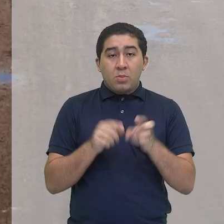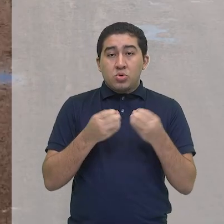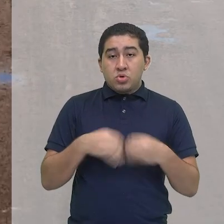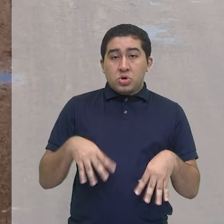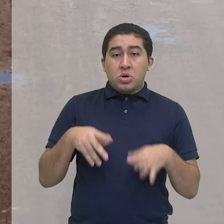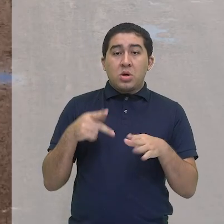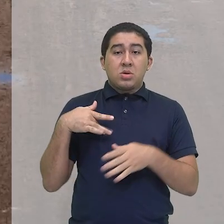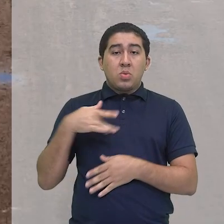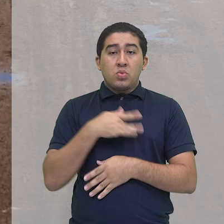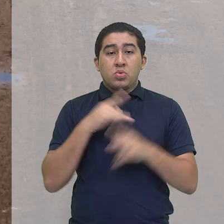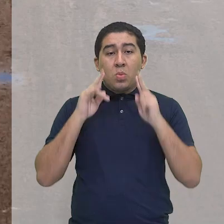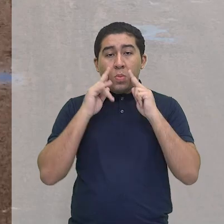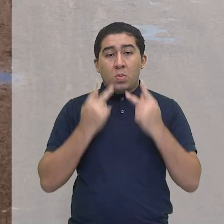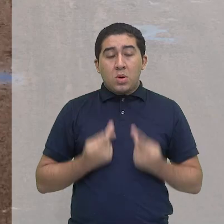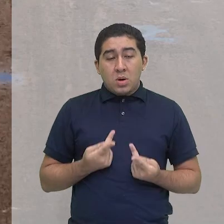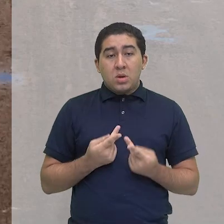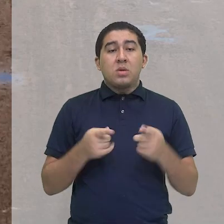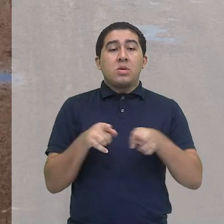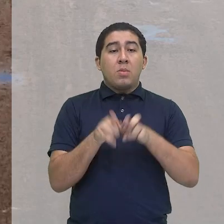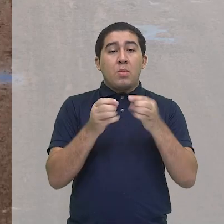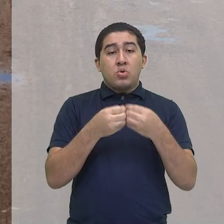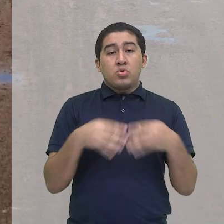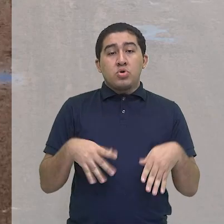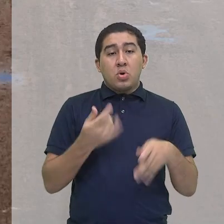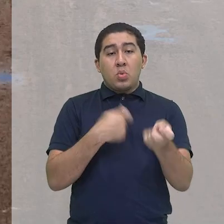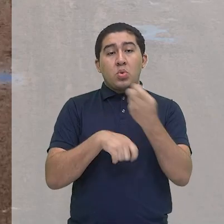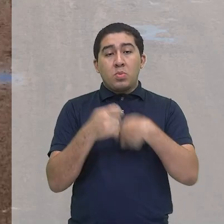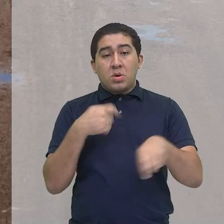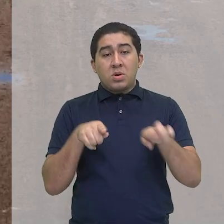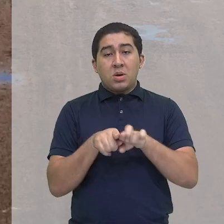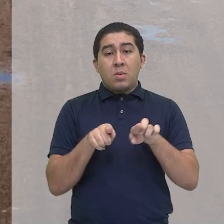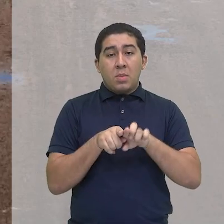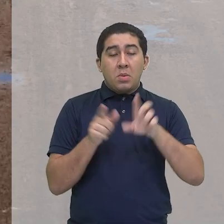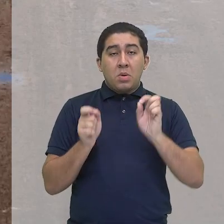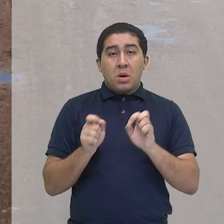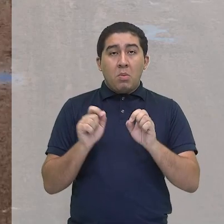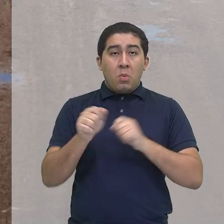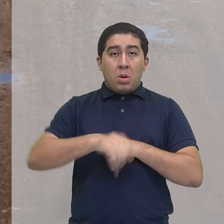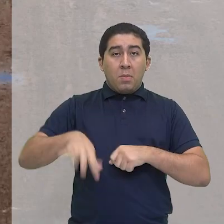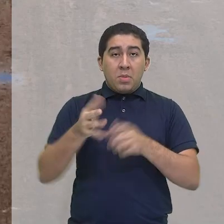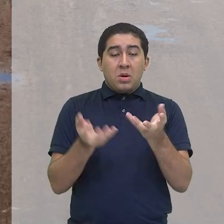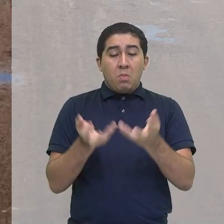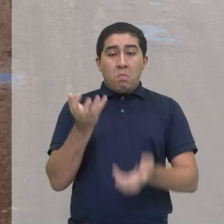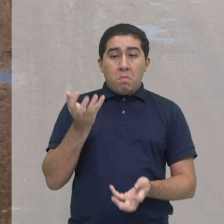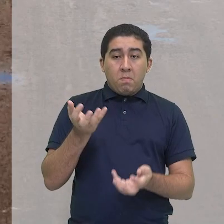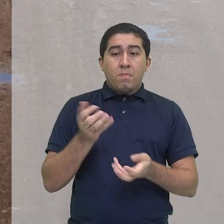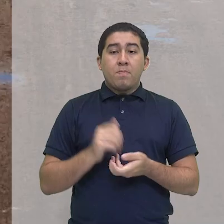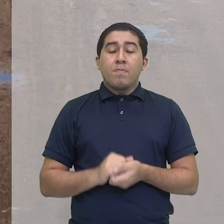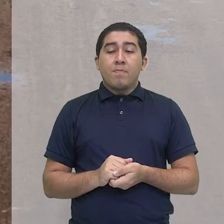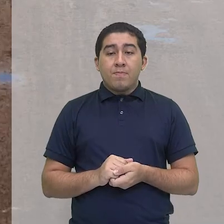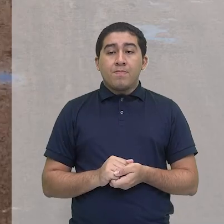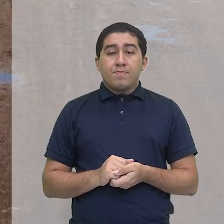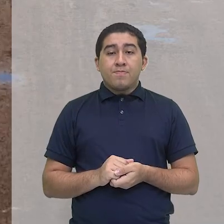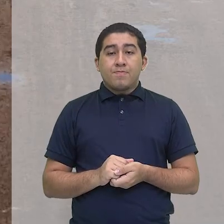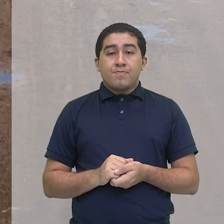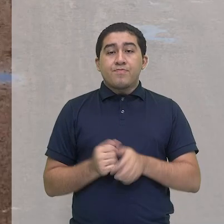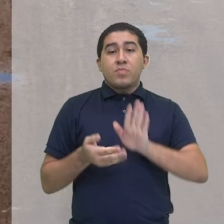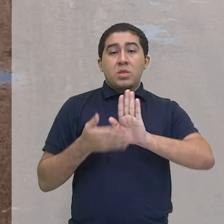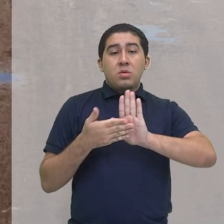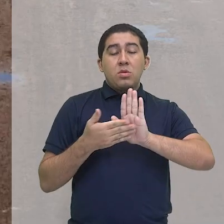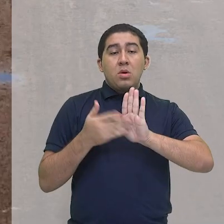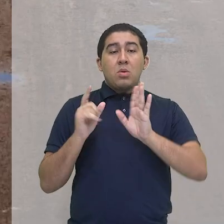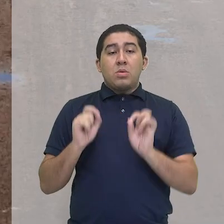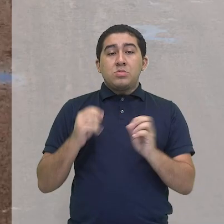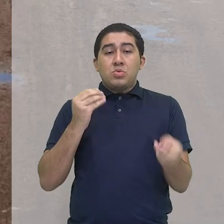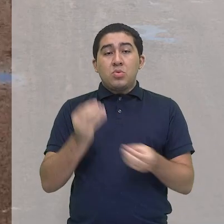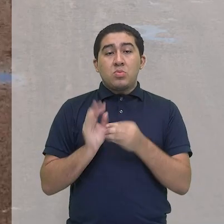saúde humana, prejuízos econômicos e também o desequilíbrio ambiental. Uma proposta aqui de solução